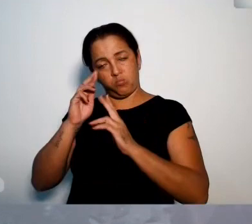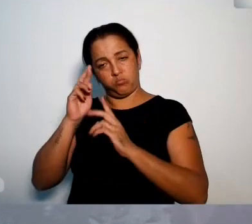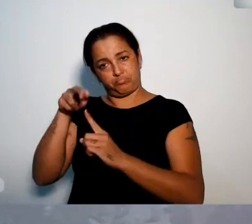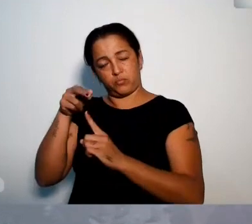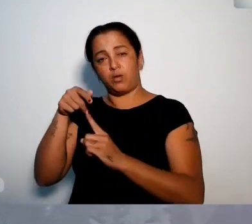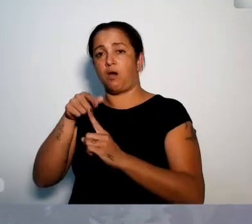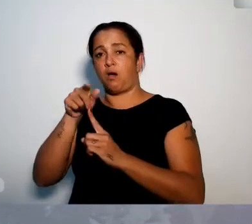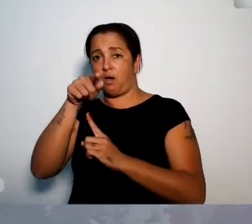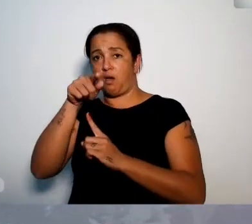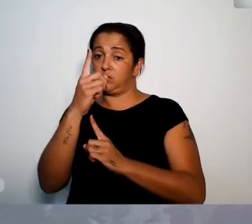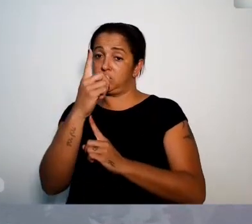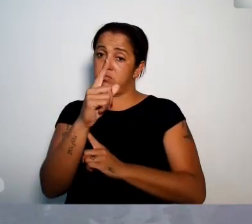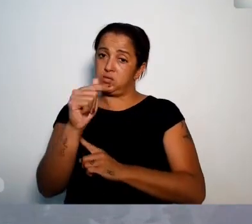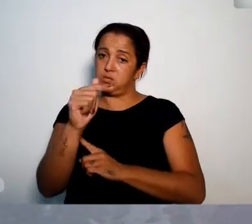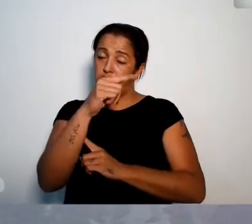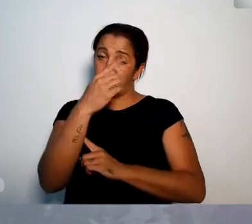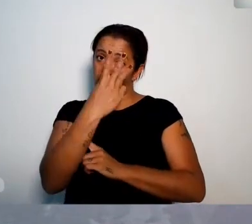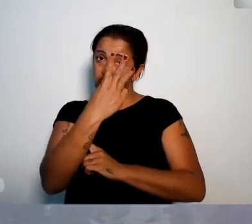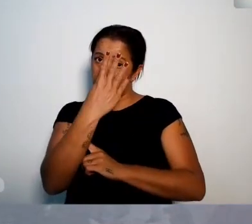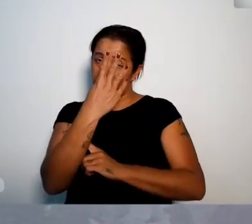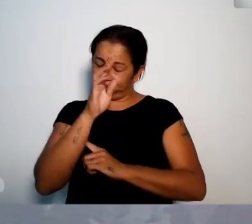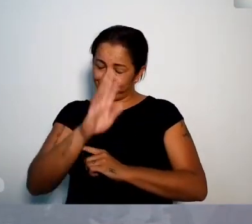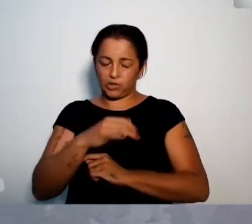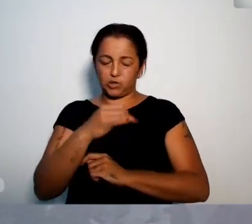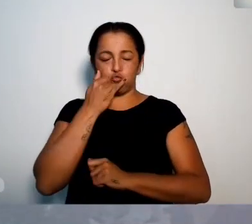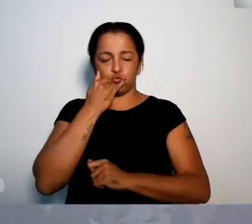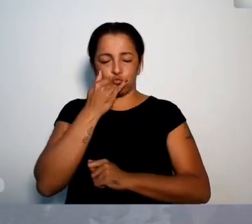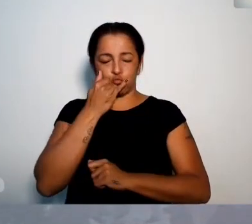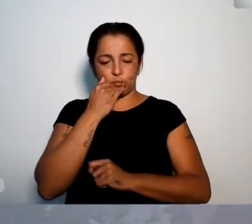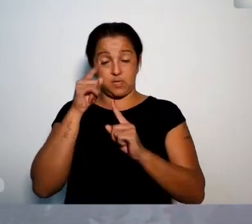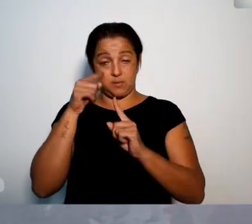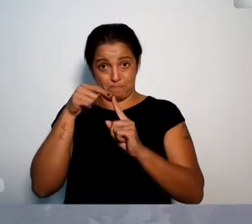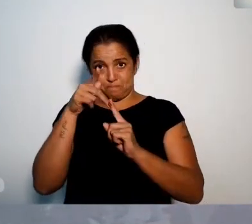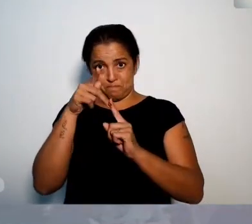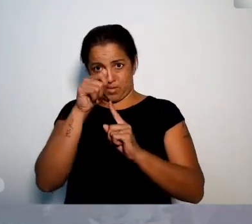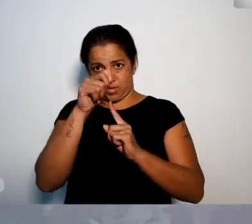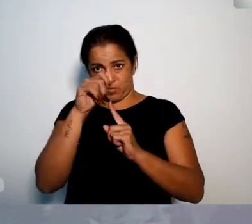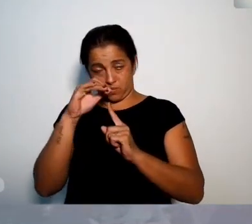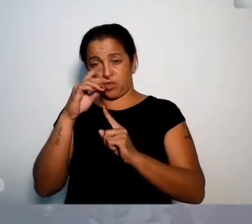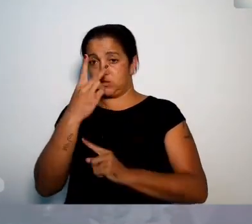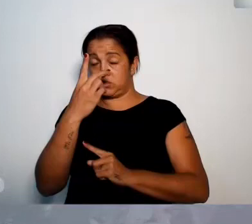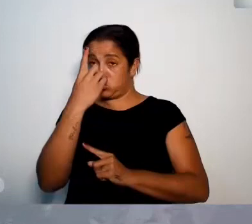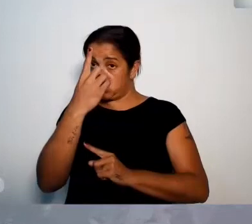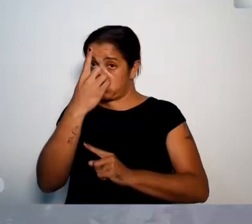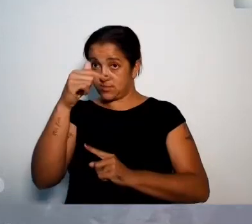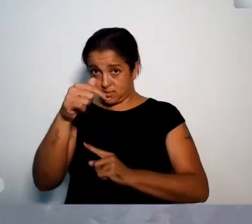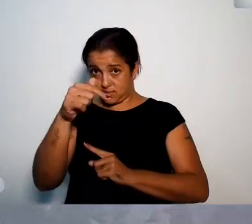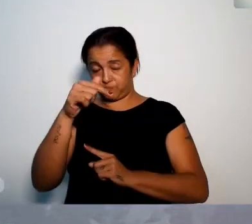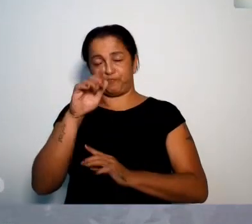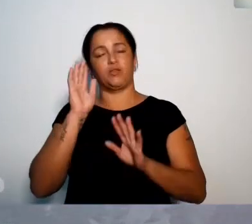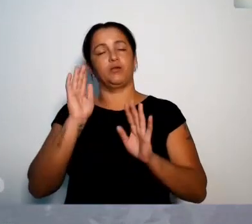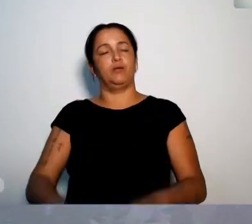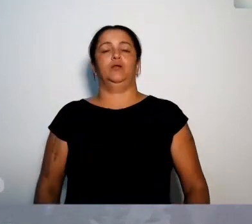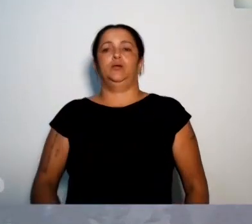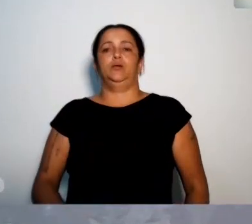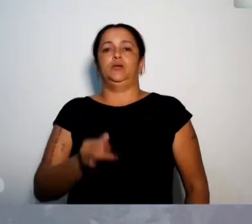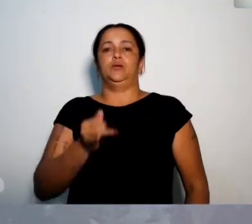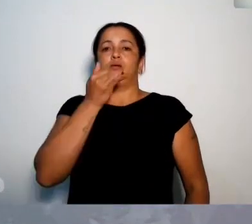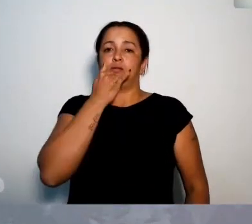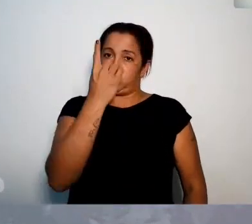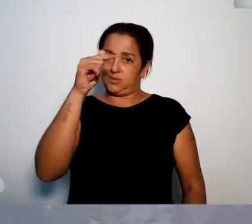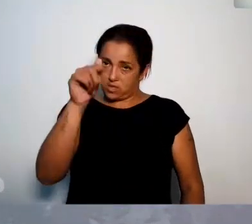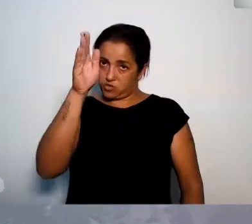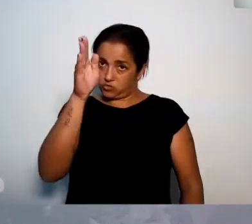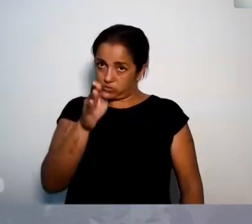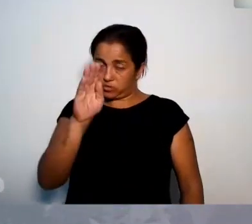17/2012, né, que tramita lá no Senado, uma vez que na Câmara dos Deputados um projeto semelhante a esse já foi aprovado.